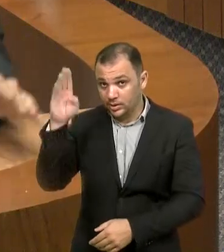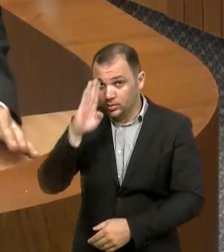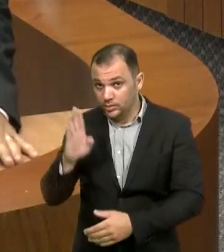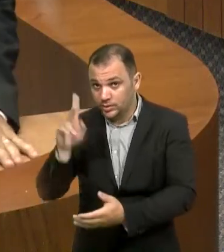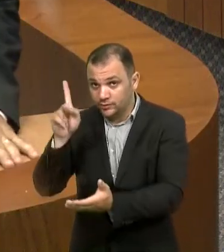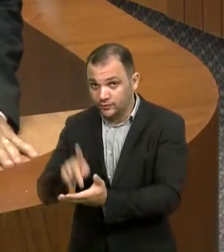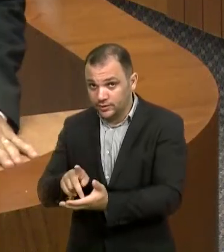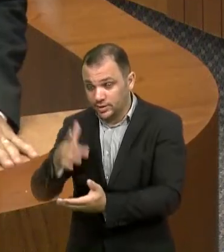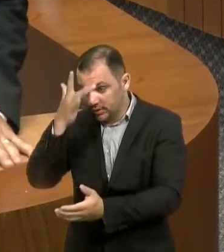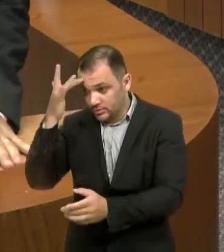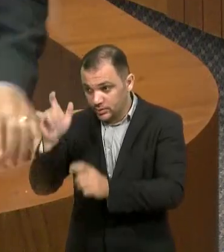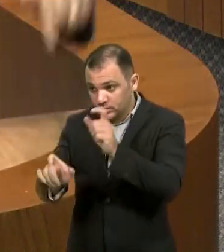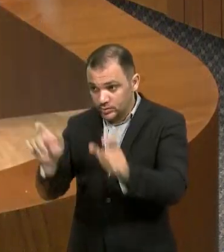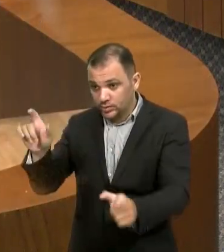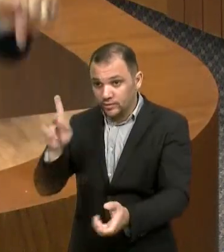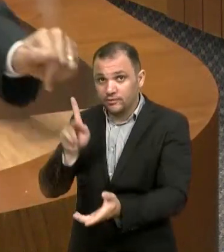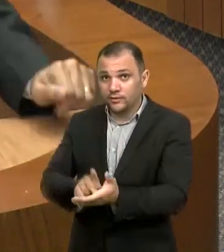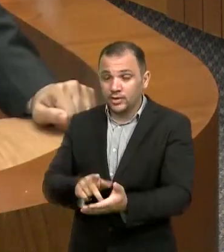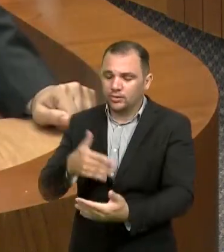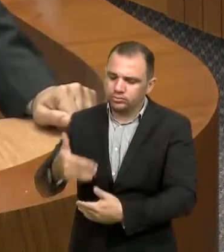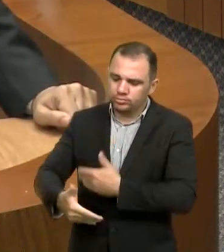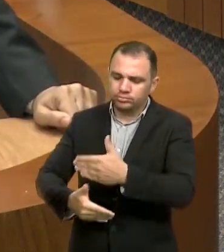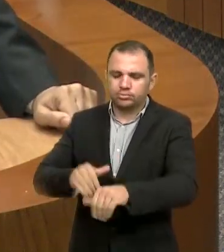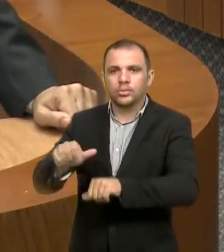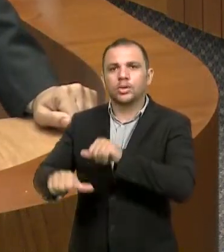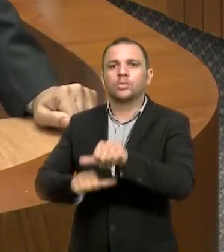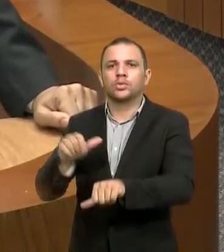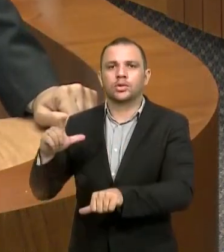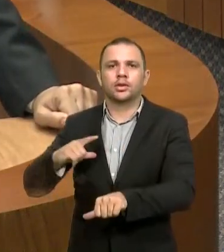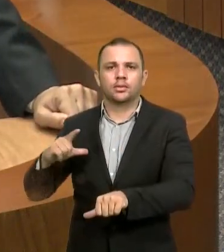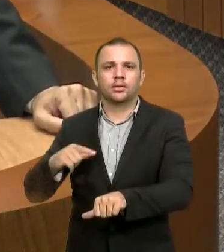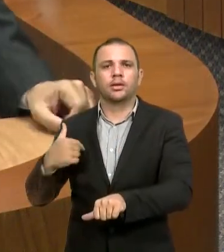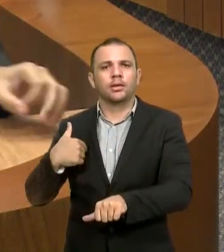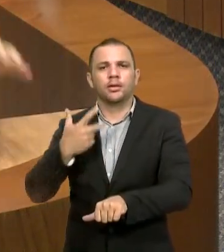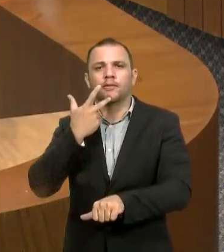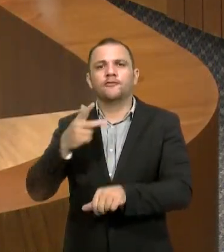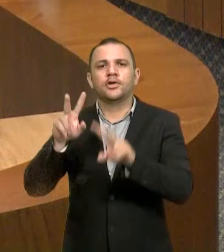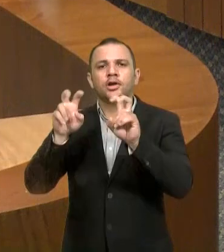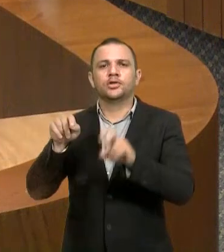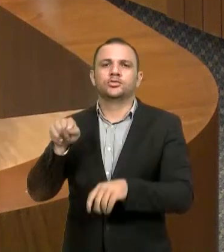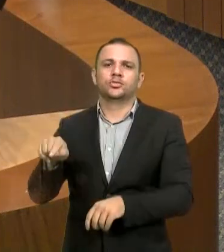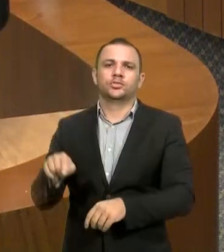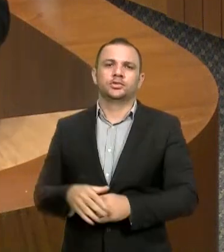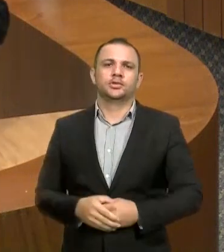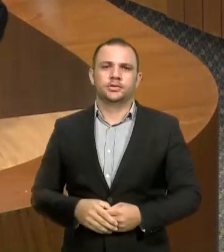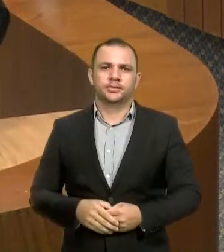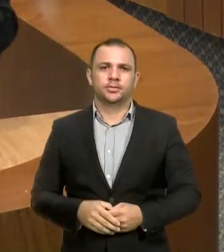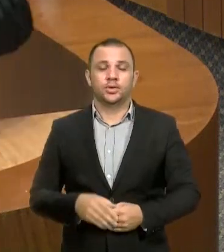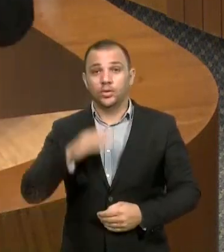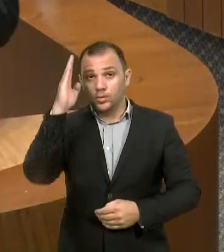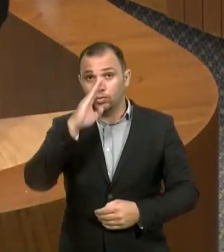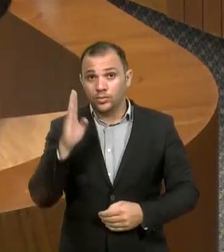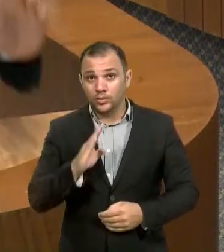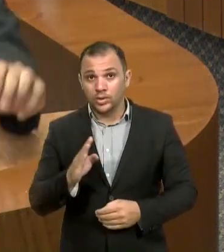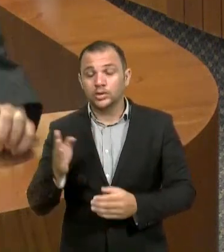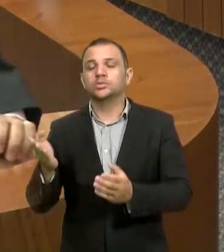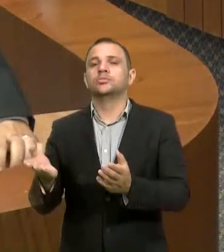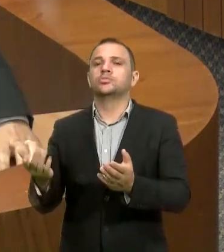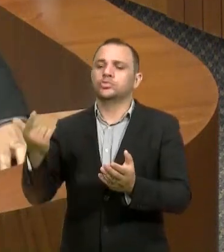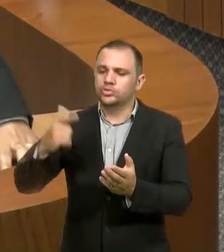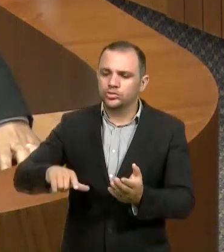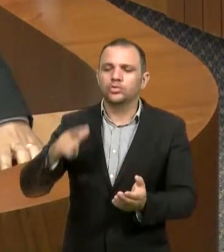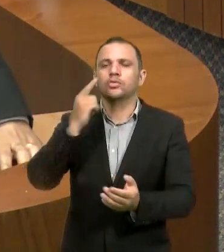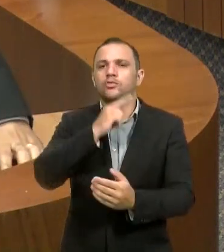em curso. E é sobre essa mudança que eu quero falar. O país de volta aos rumos do crescimento